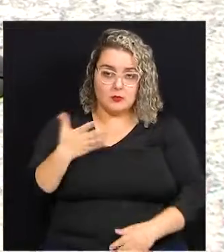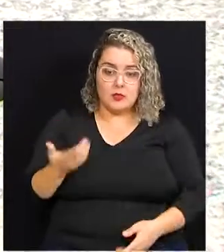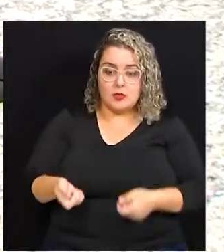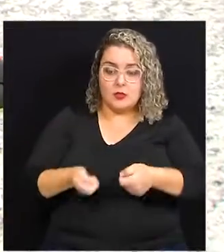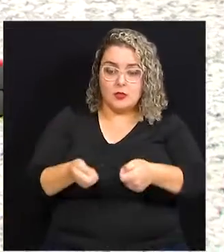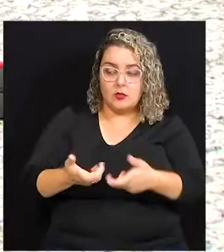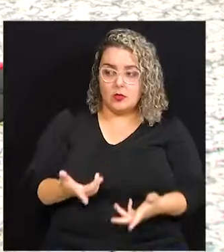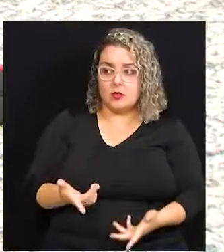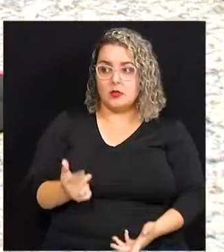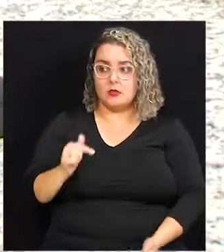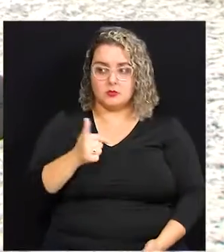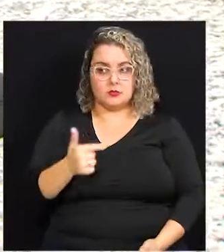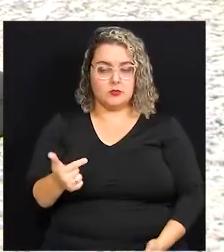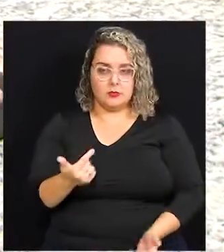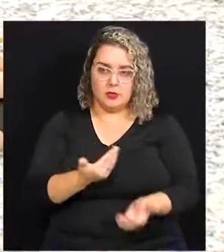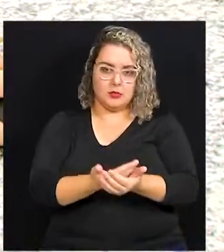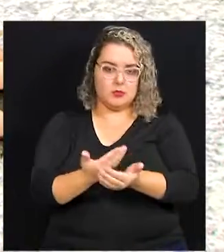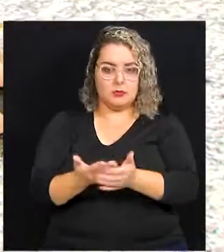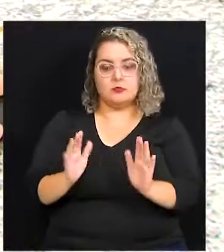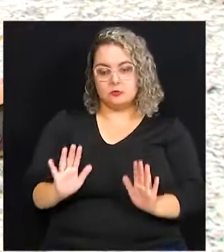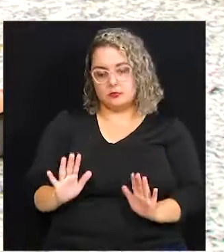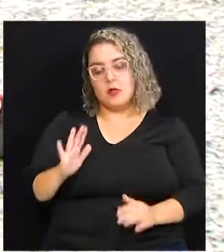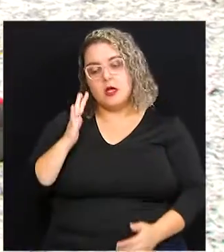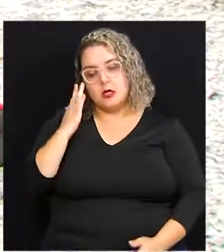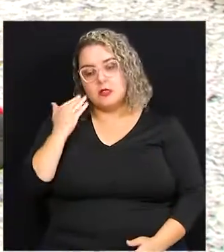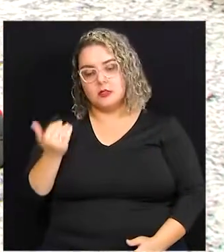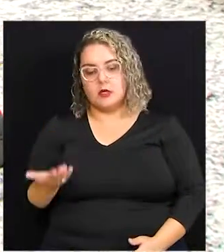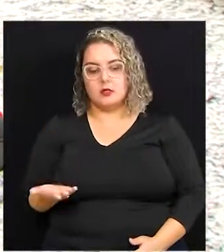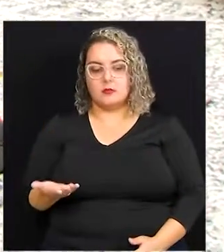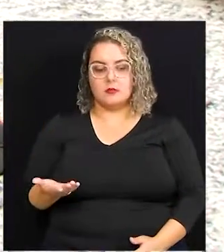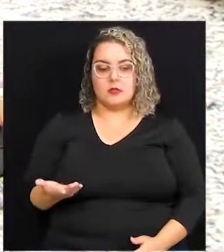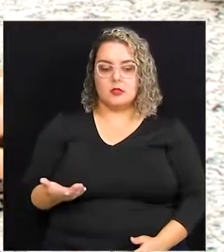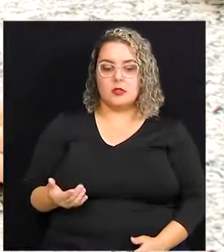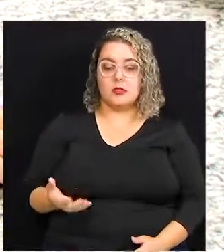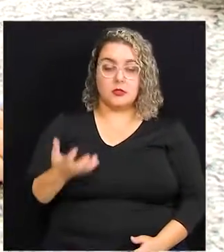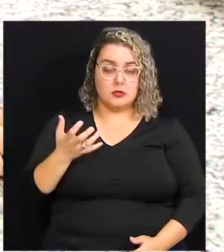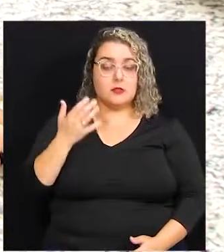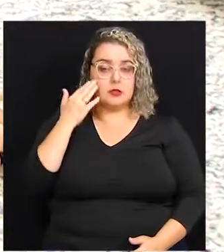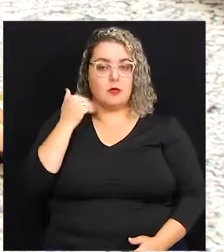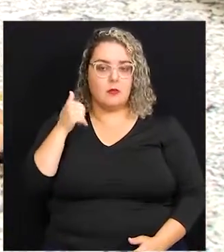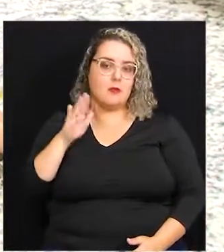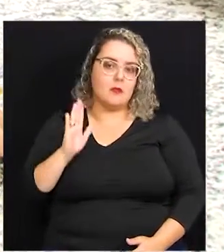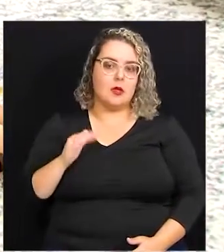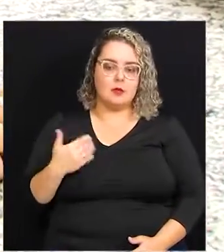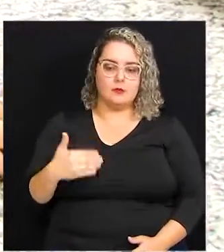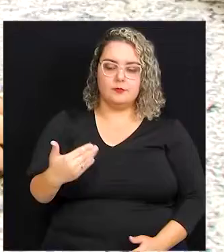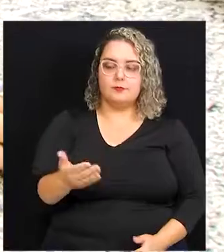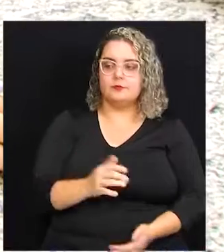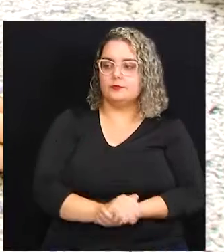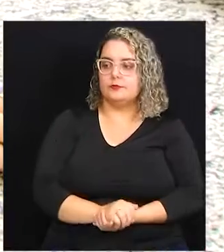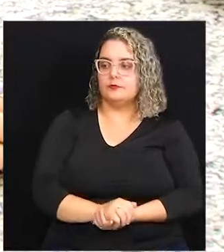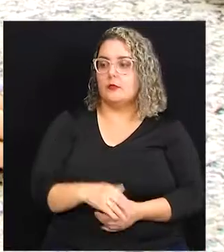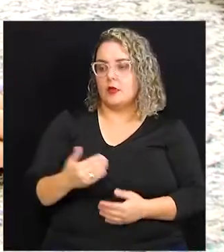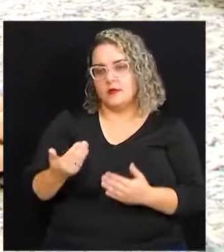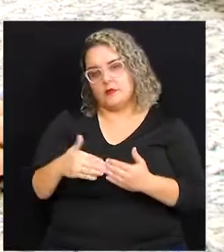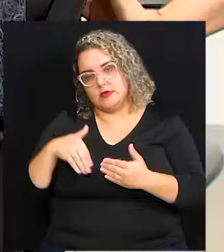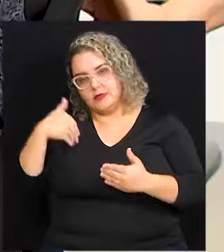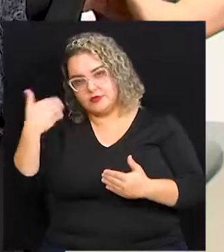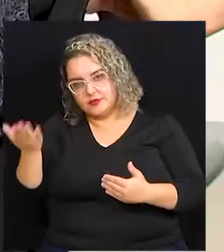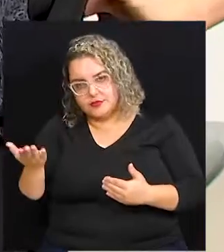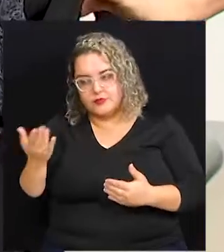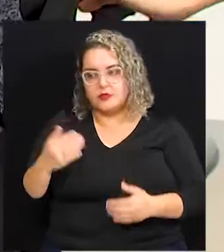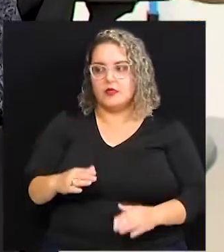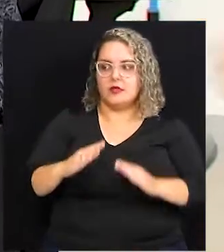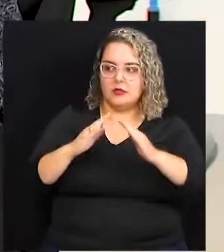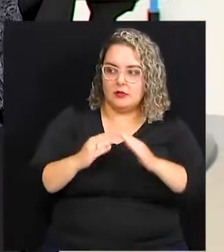um controle. A gente ainda não teve aula sobre isso, mas é previsto que a gente tenha, então a gente vai saber mais um pouquinho adiante. Bom, você é de fora, evidentemente